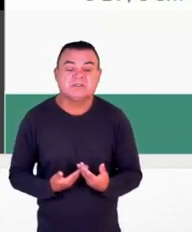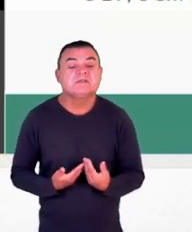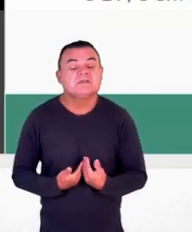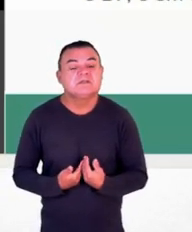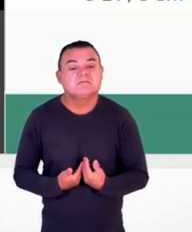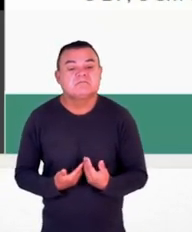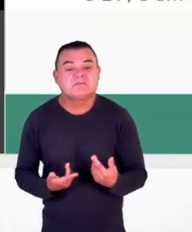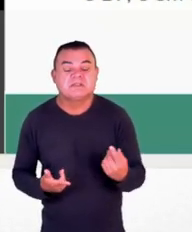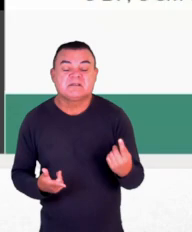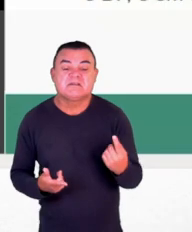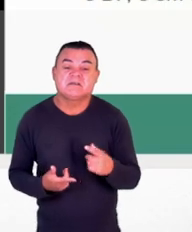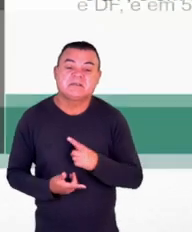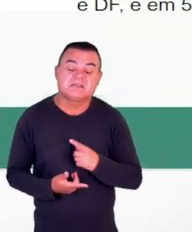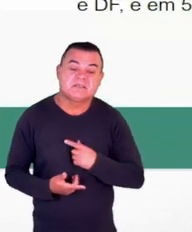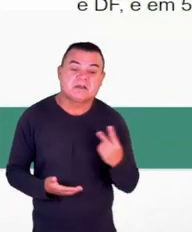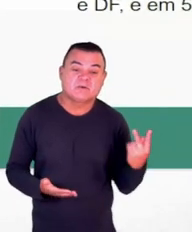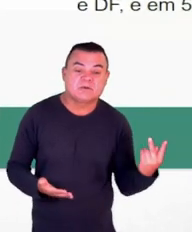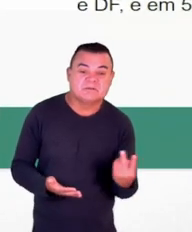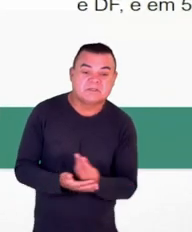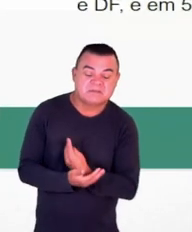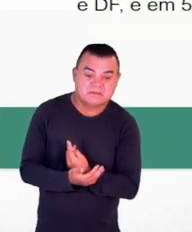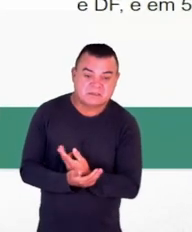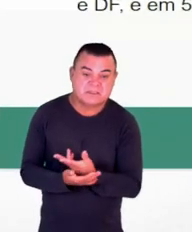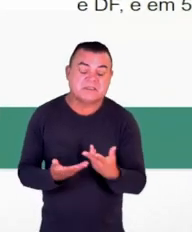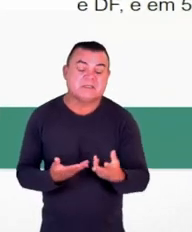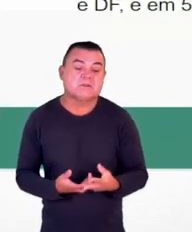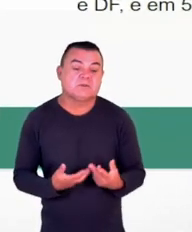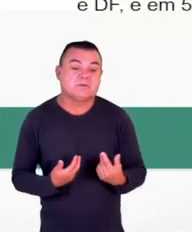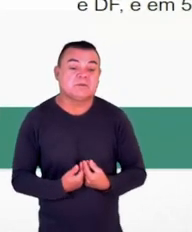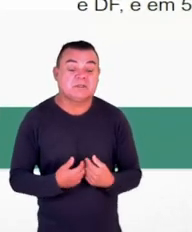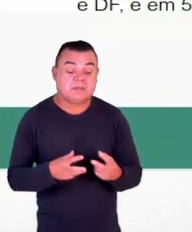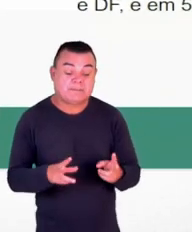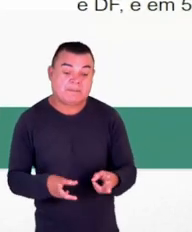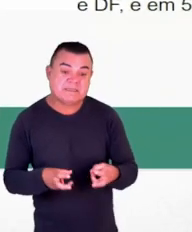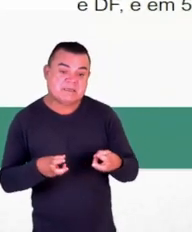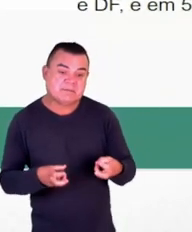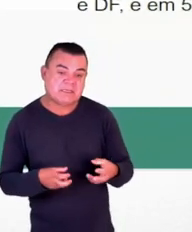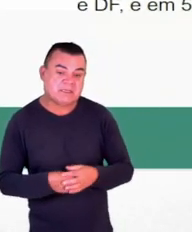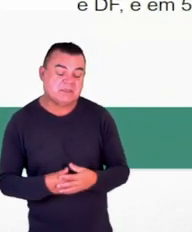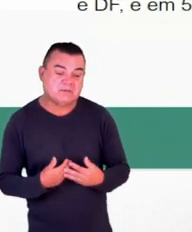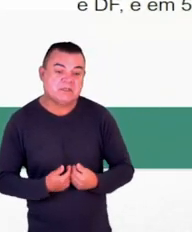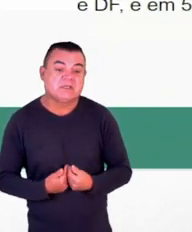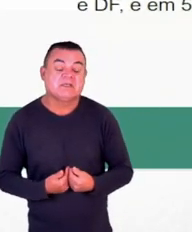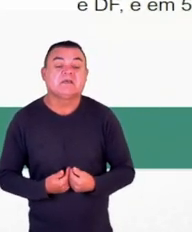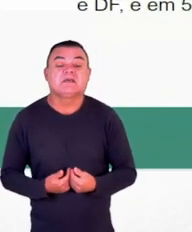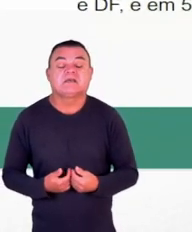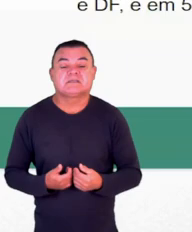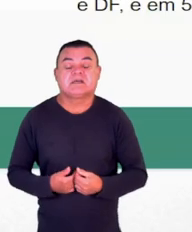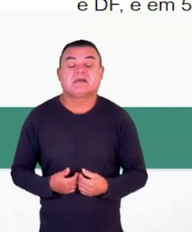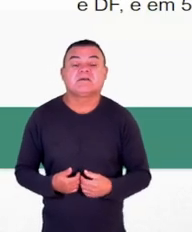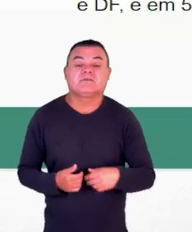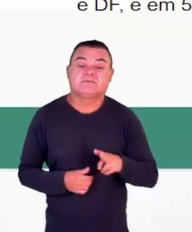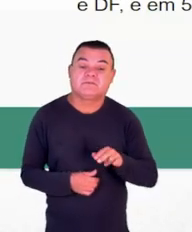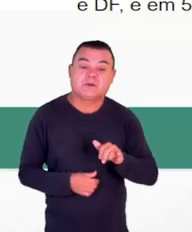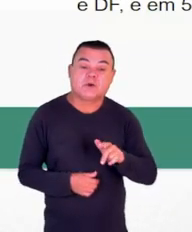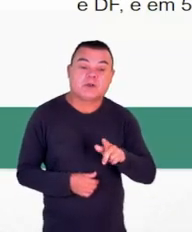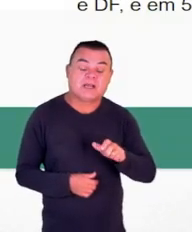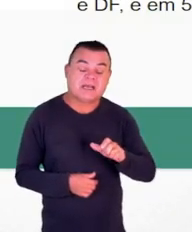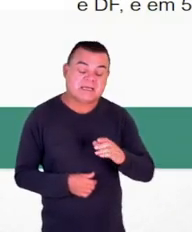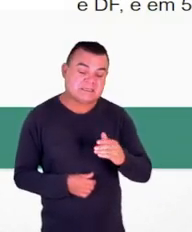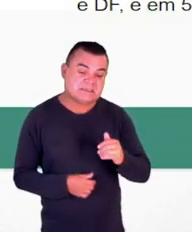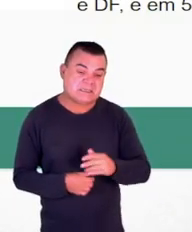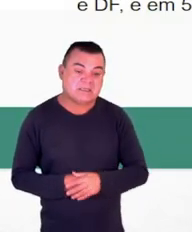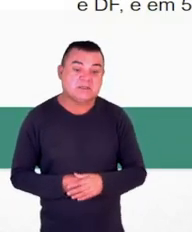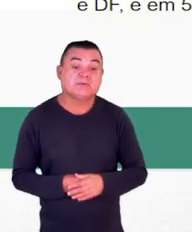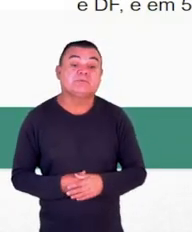alimentares né como que a gente tem percebido eh essa esse quadro de graves violações aí que a gente vive E essas tendências